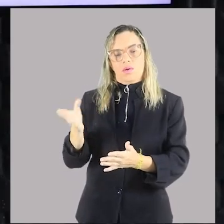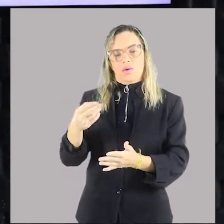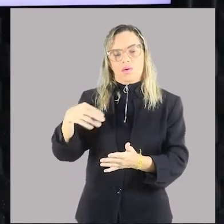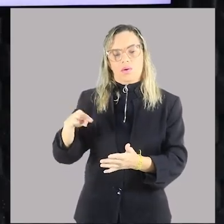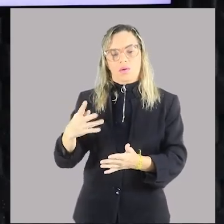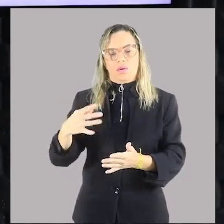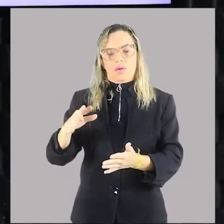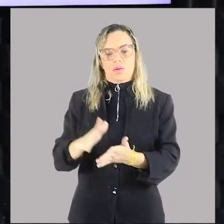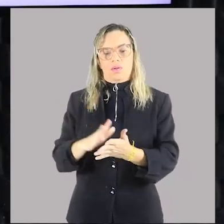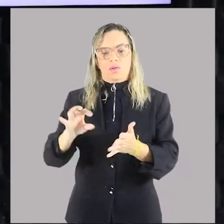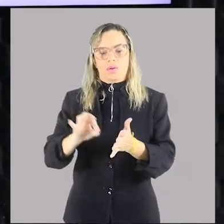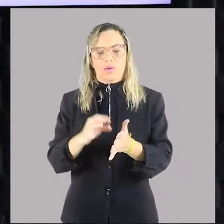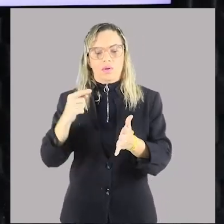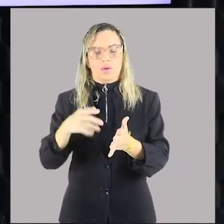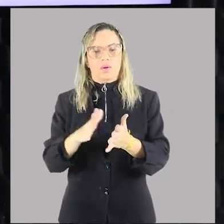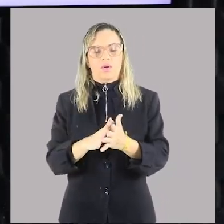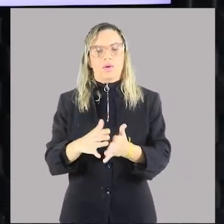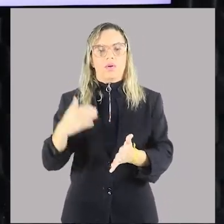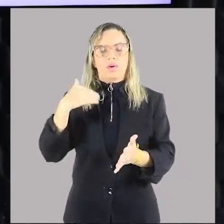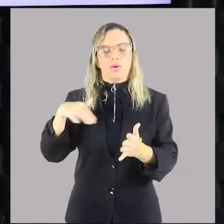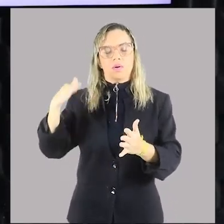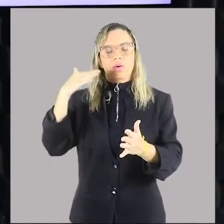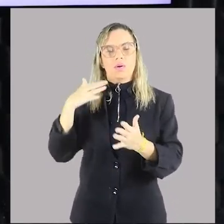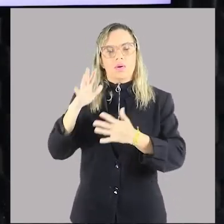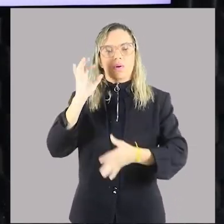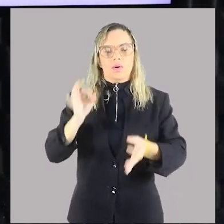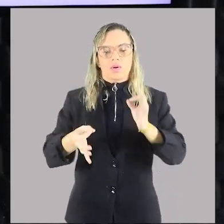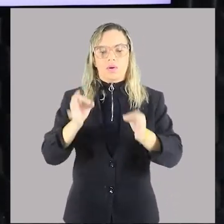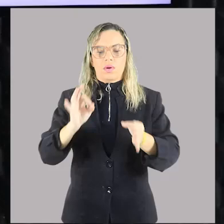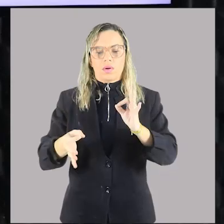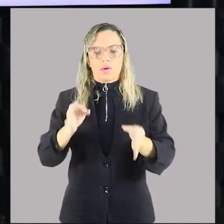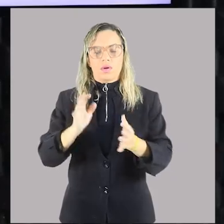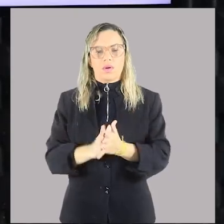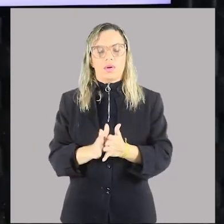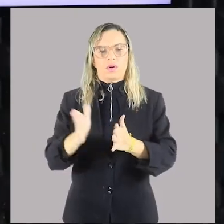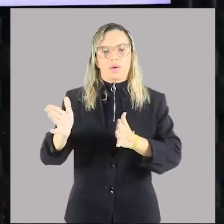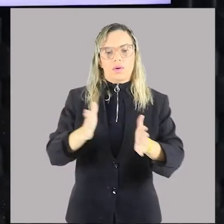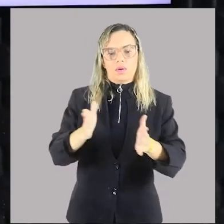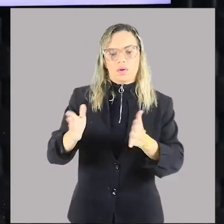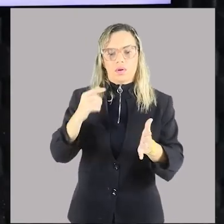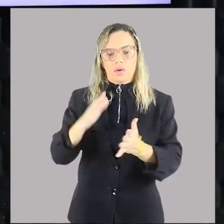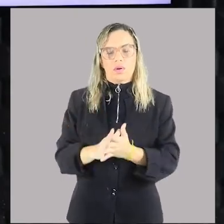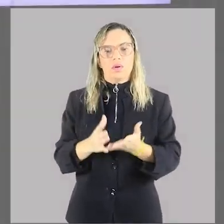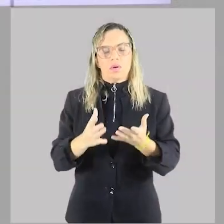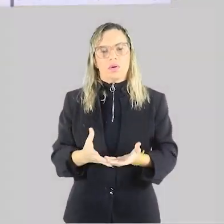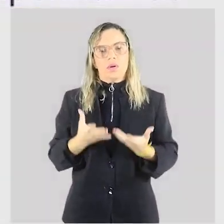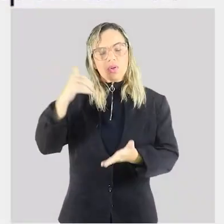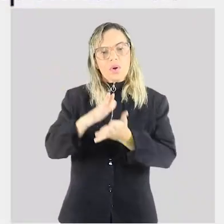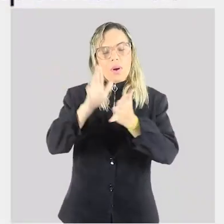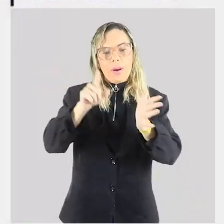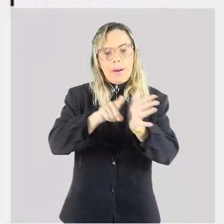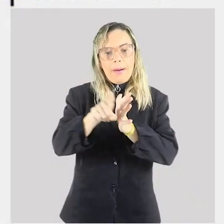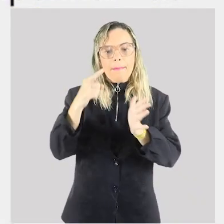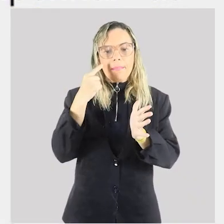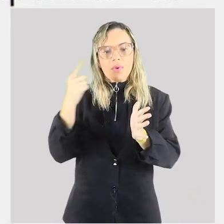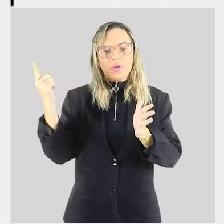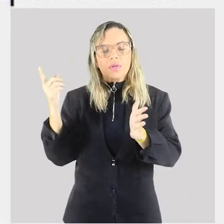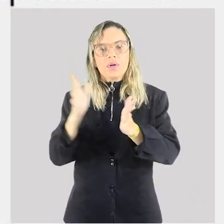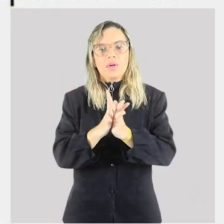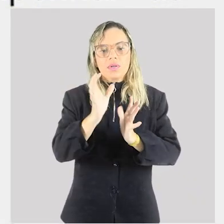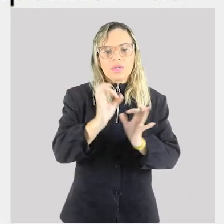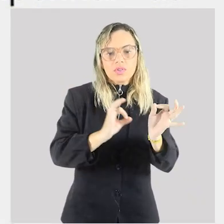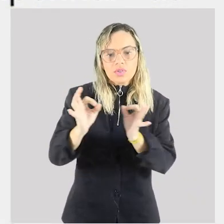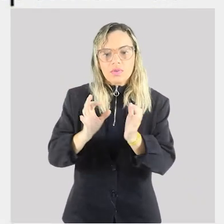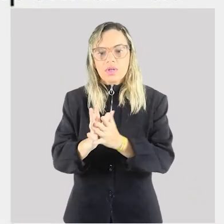que é um contrato, um negócio jurídico, determinará o prazo dessa concessão, dessa permissão. Perfeito? Sobre a